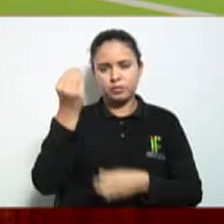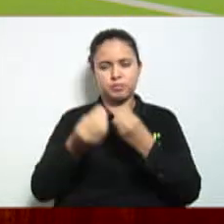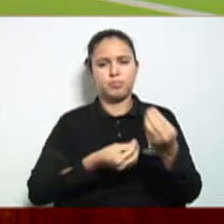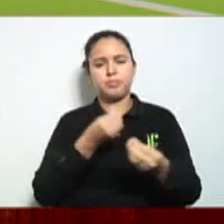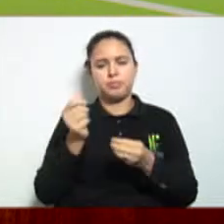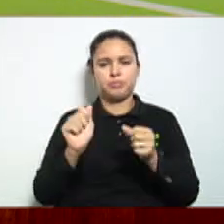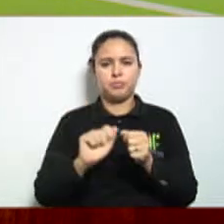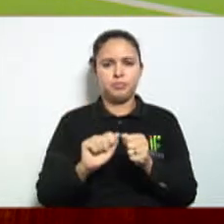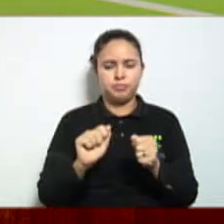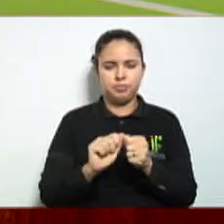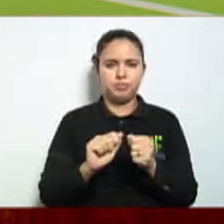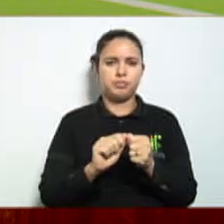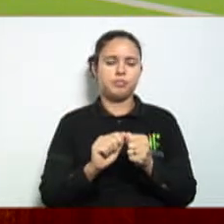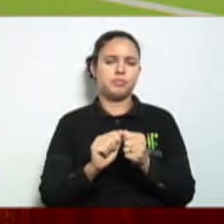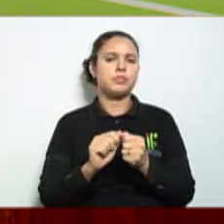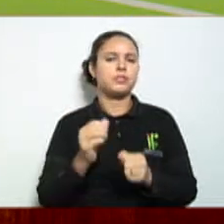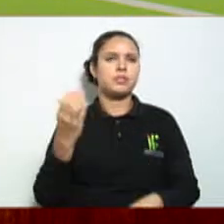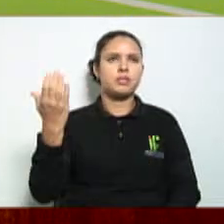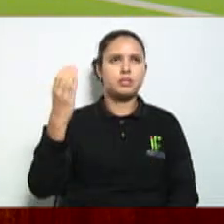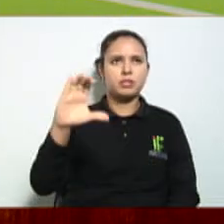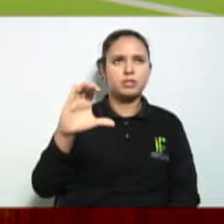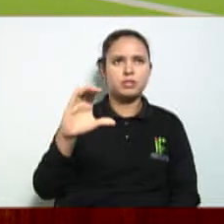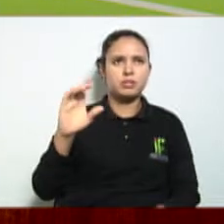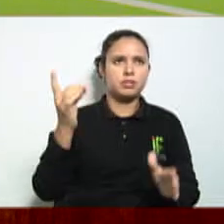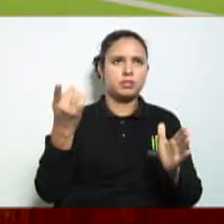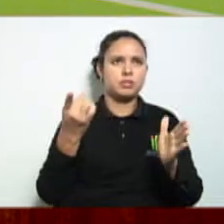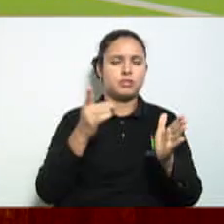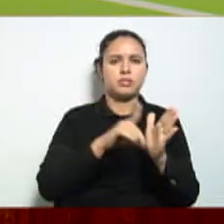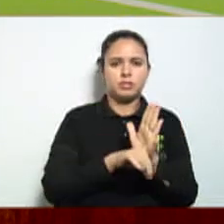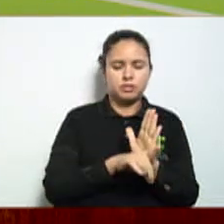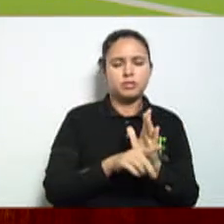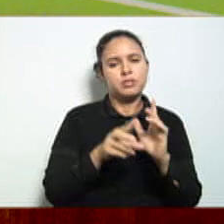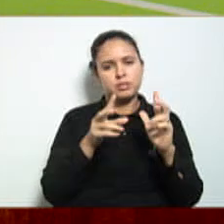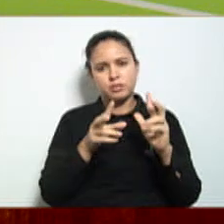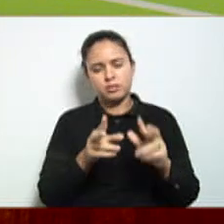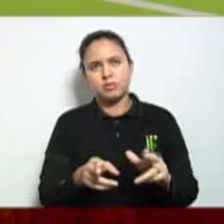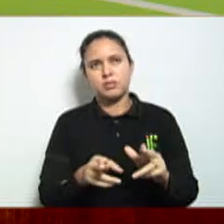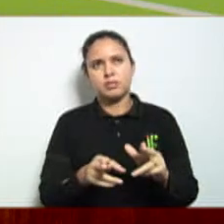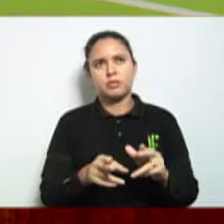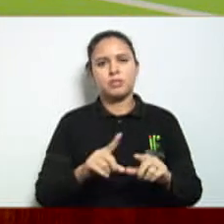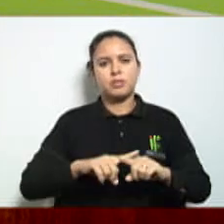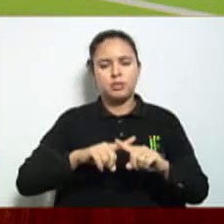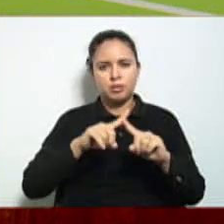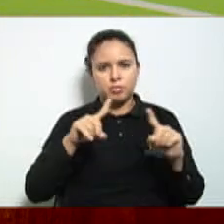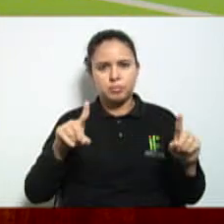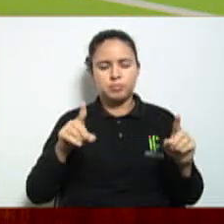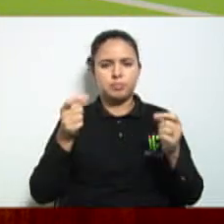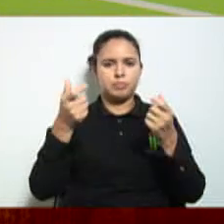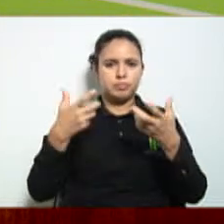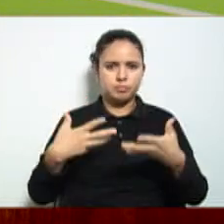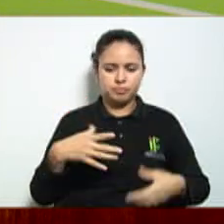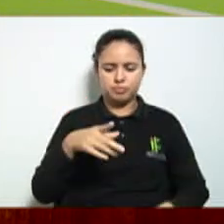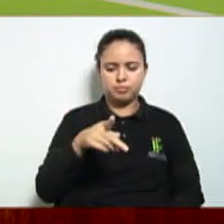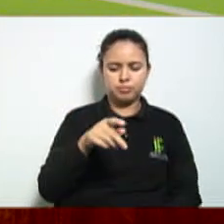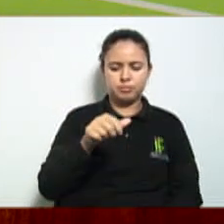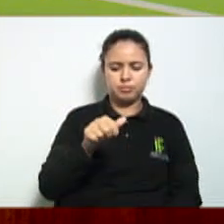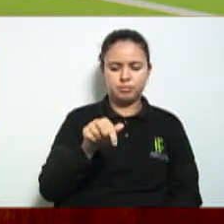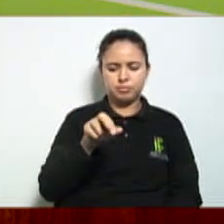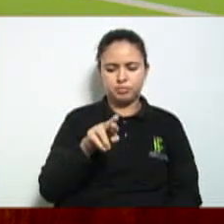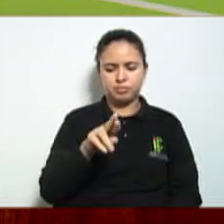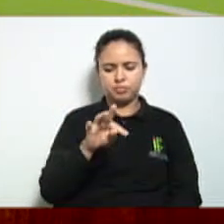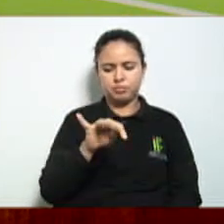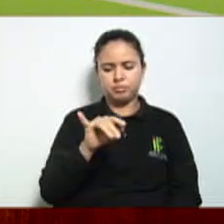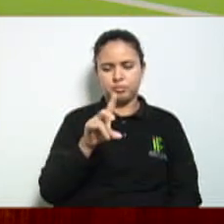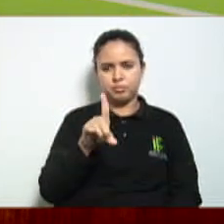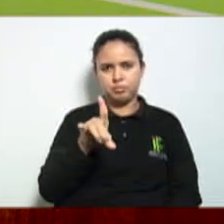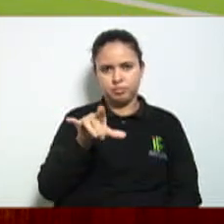feito crédito e débito em igual valor. Tá bom, gente? Mas sempre que for falar de partidas na contabilidade, vocês